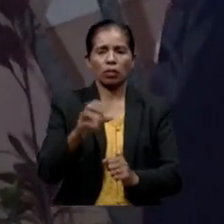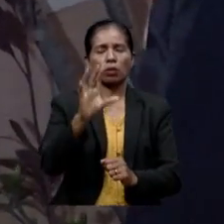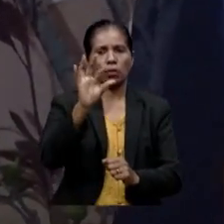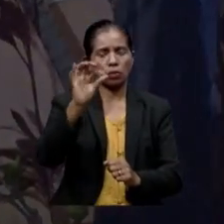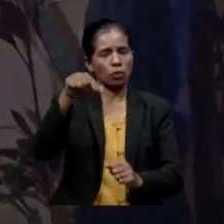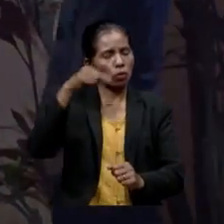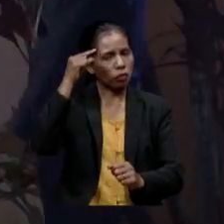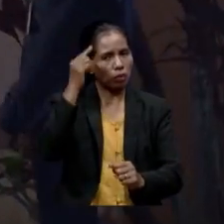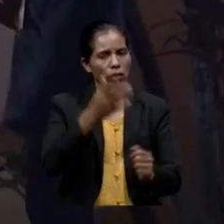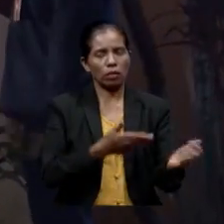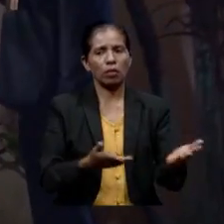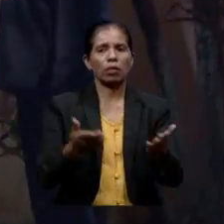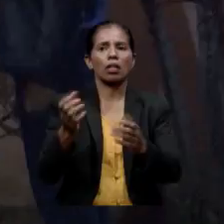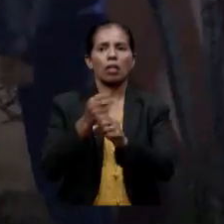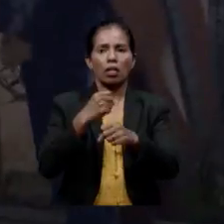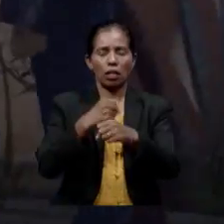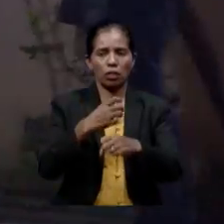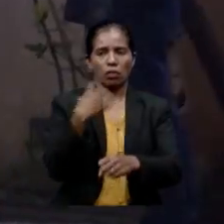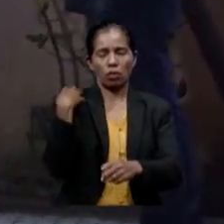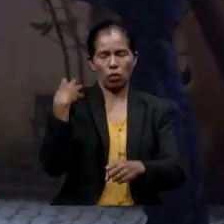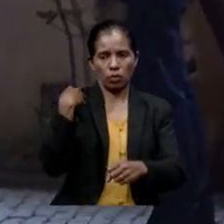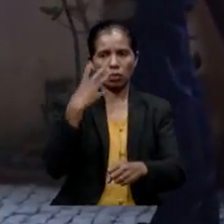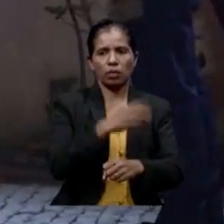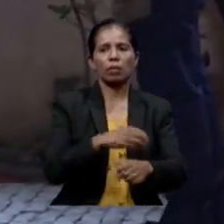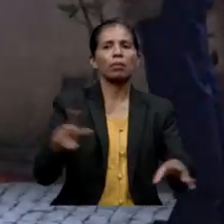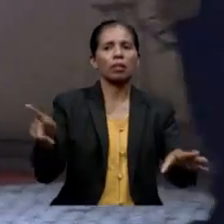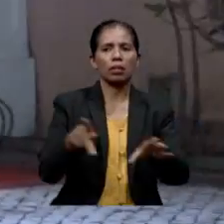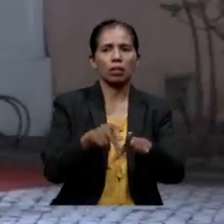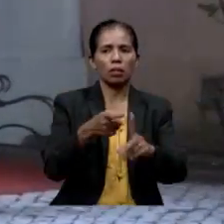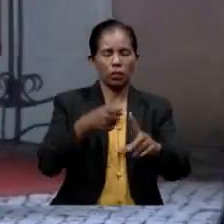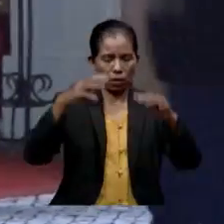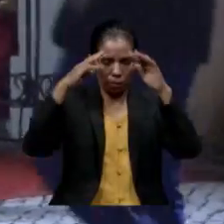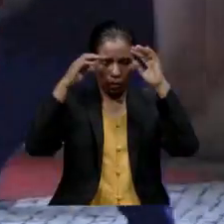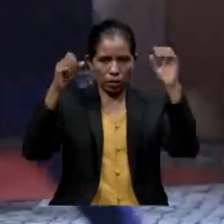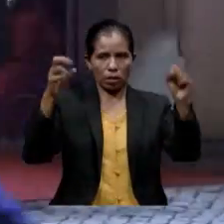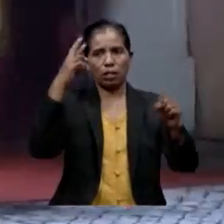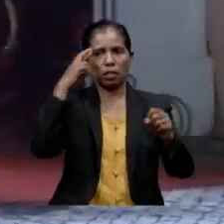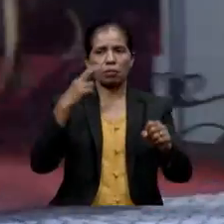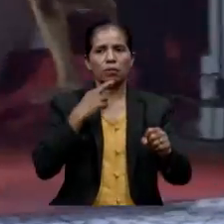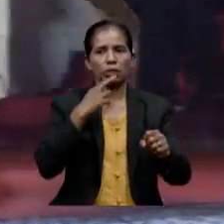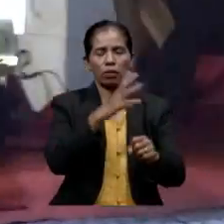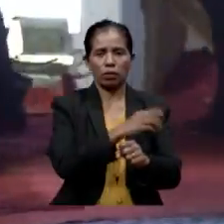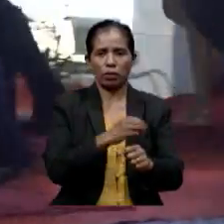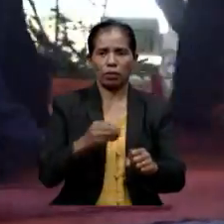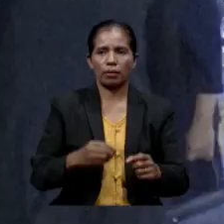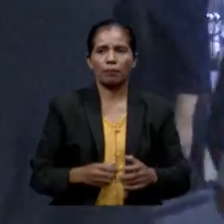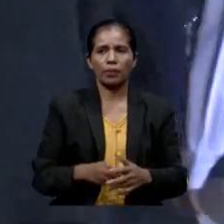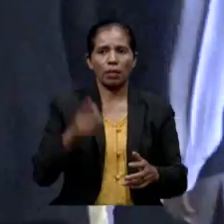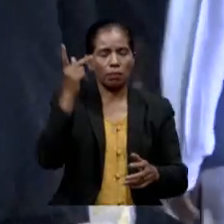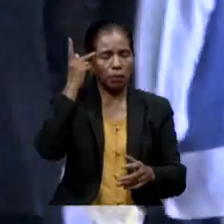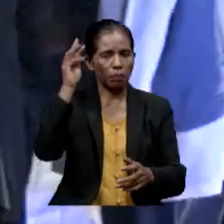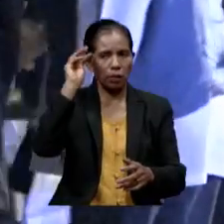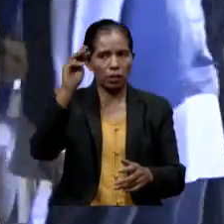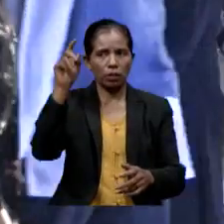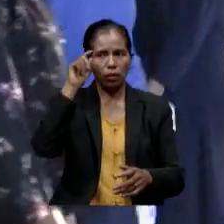governo constitucional, Halo e a Palácio Nobre, no participa o vice-presidente da República, José Ramos Horta. Primeiro-ministro,